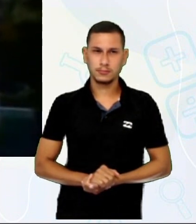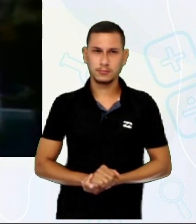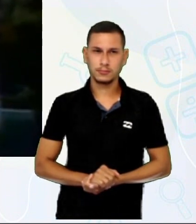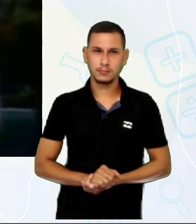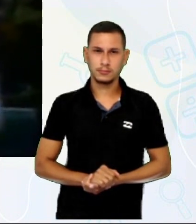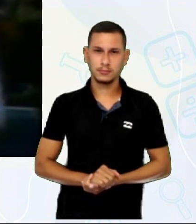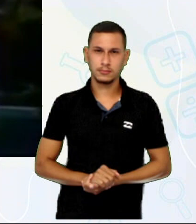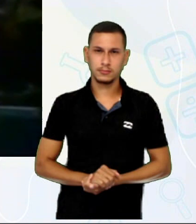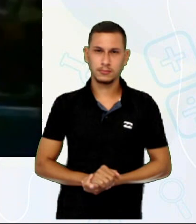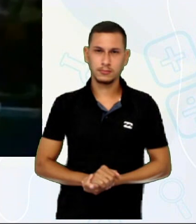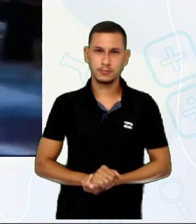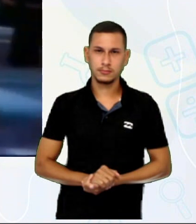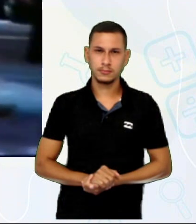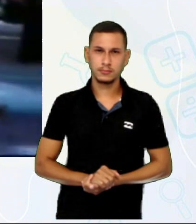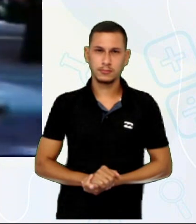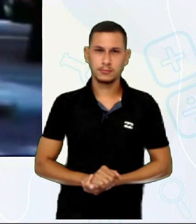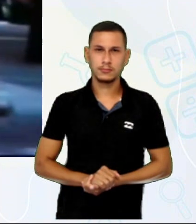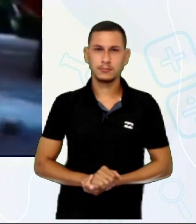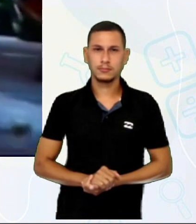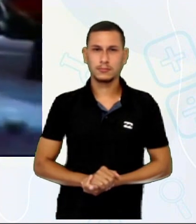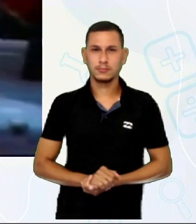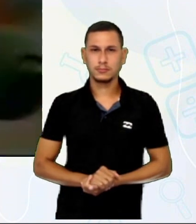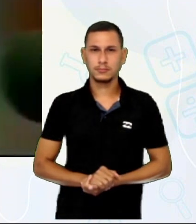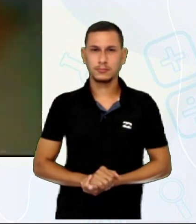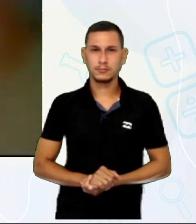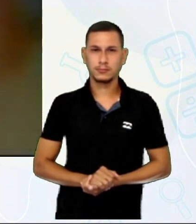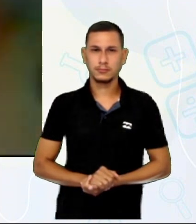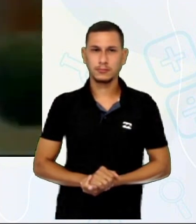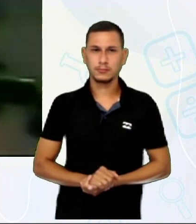fui, podia comprar. E eu fui,